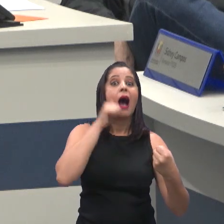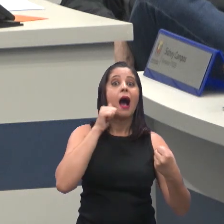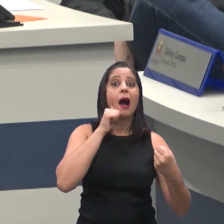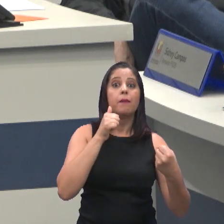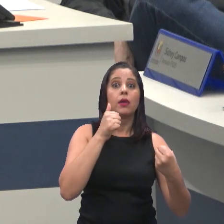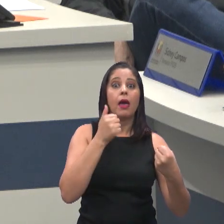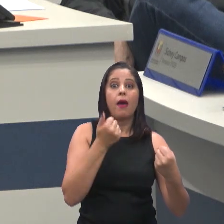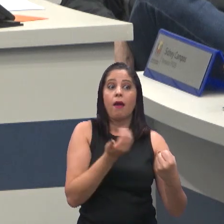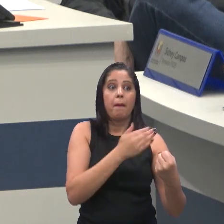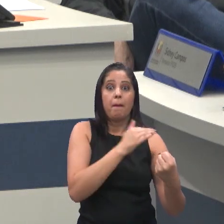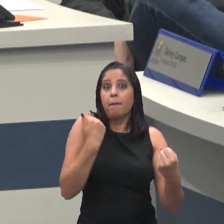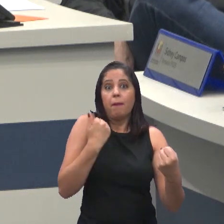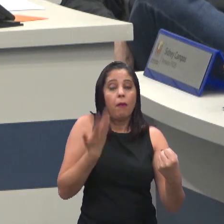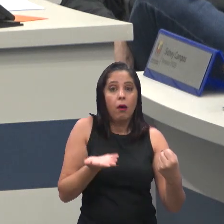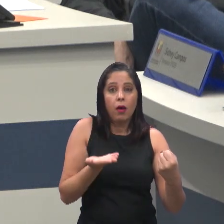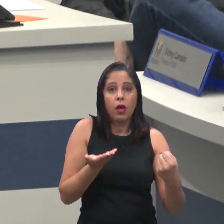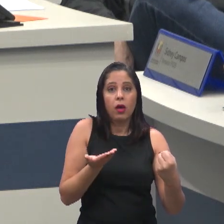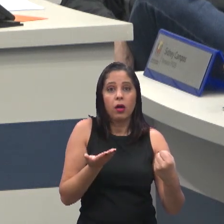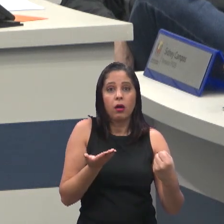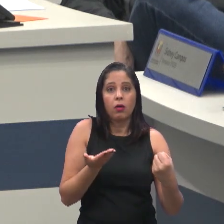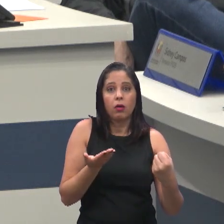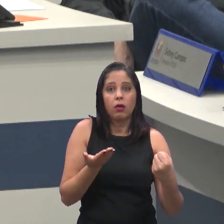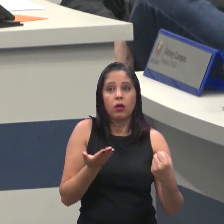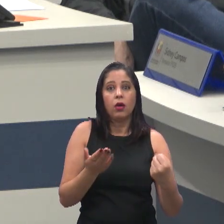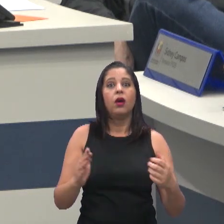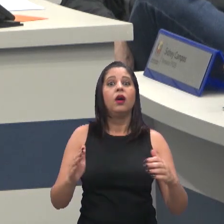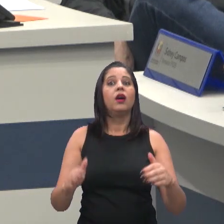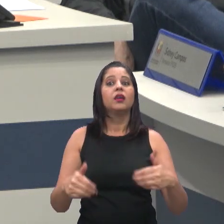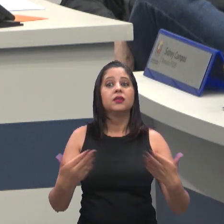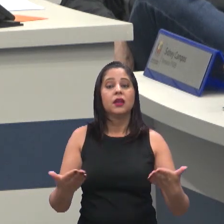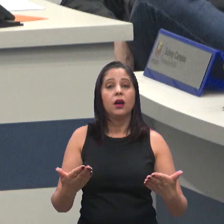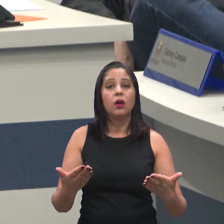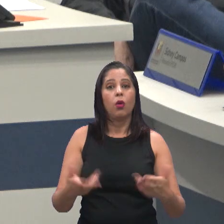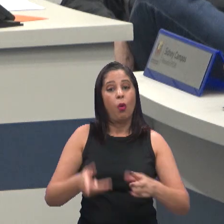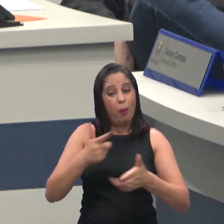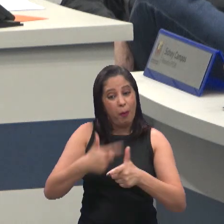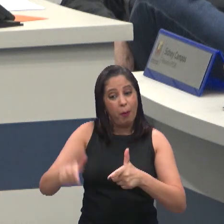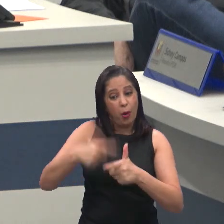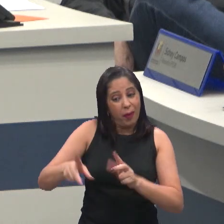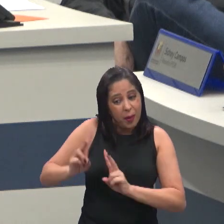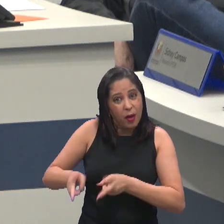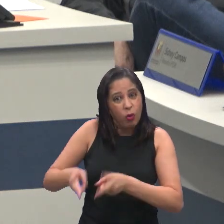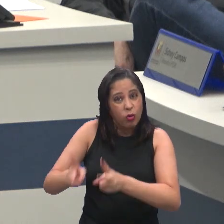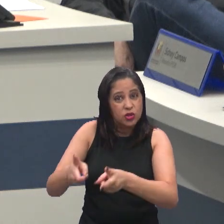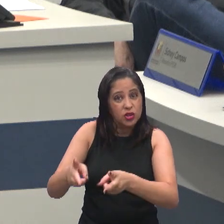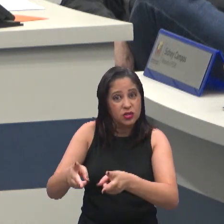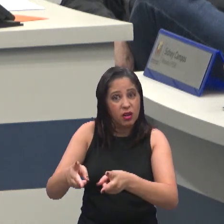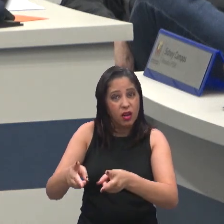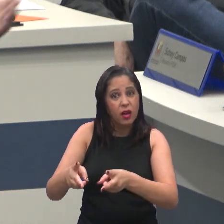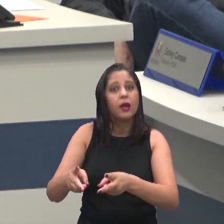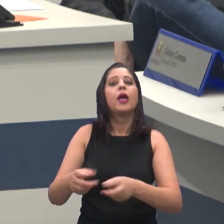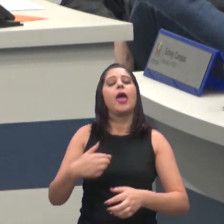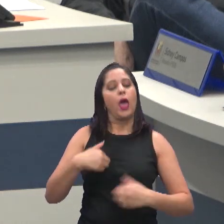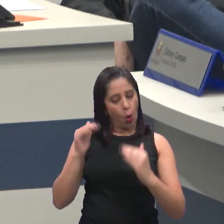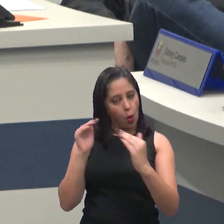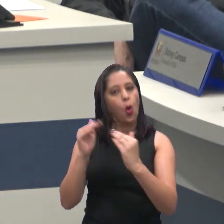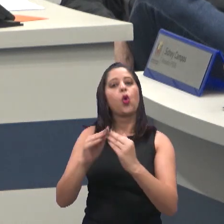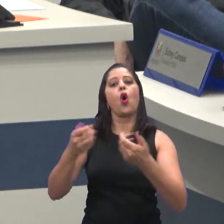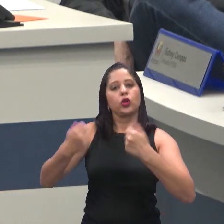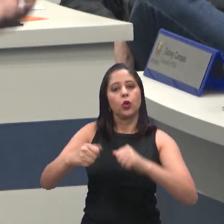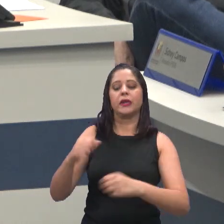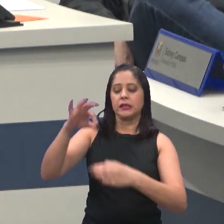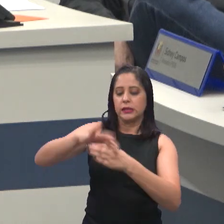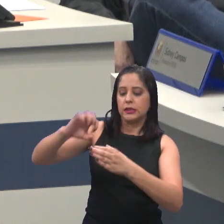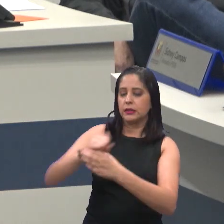medicina. Então, assim, até quando a gente vai continuar com esse problema nas árvores aqui na nossa cidade de São José dos Campos? Sou a favor do plantio de árvores, sou a favor do meio